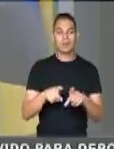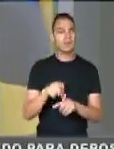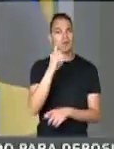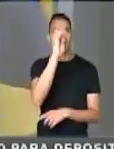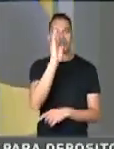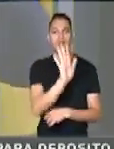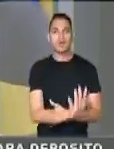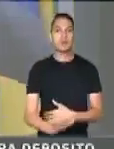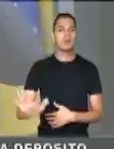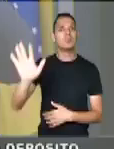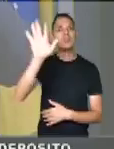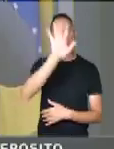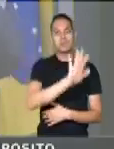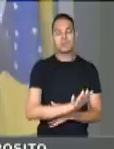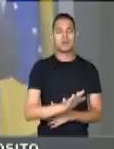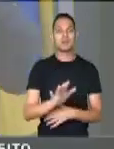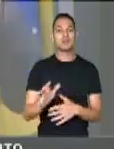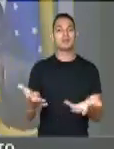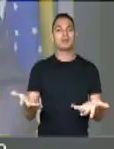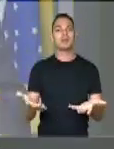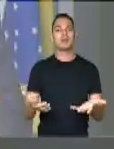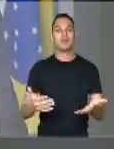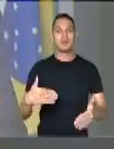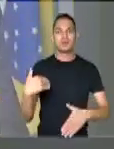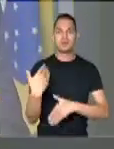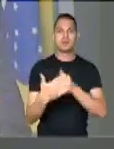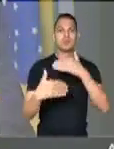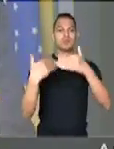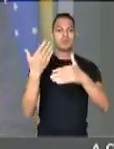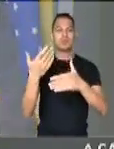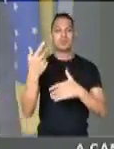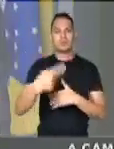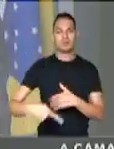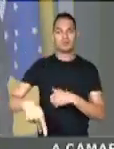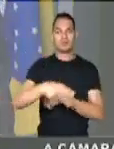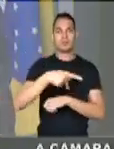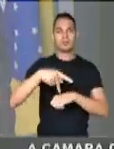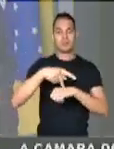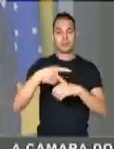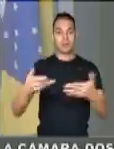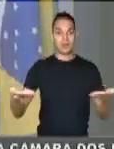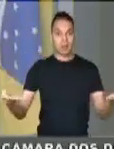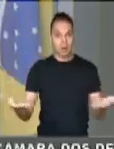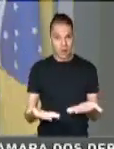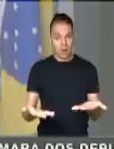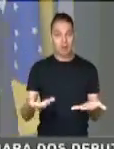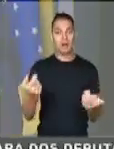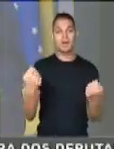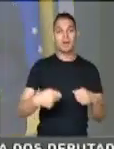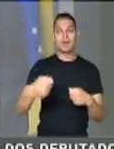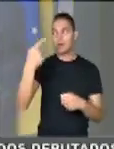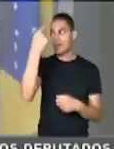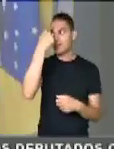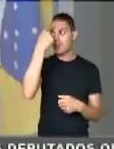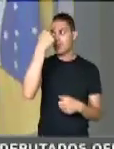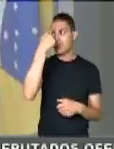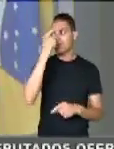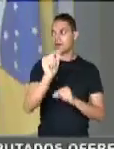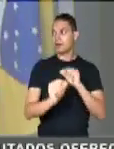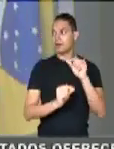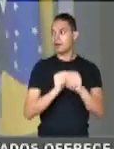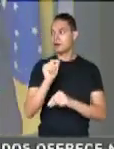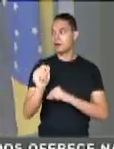civil mais, diria, mais vigorosa desse país. E agora, nós temos que pensar o que fazer.